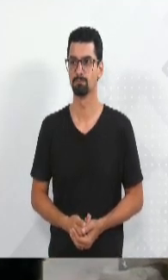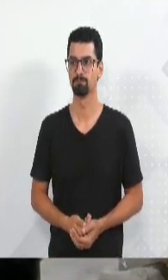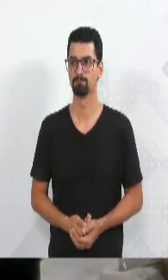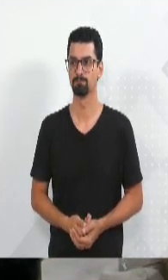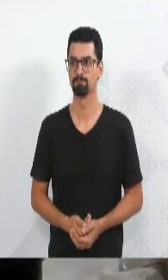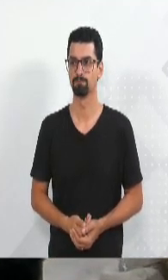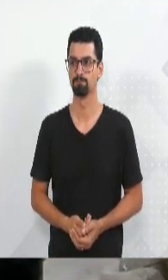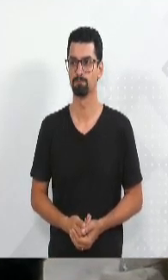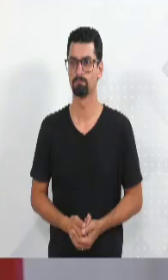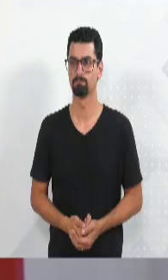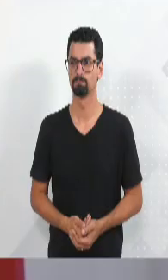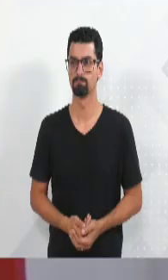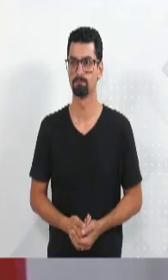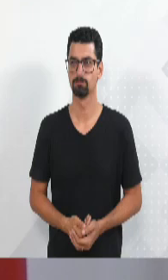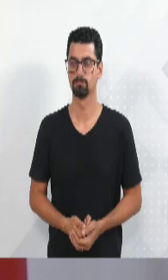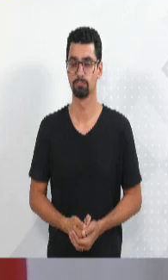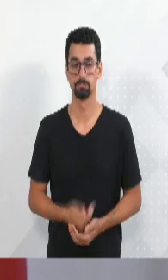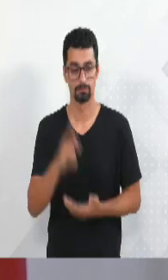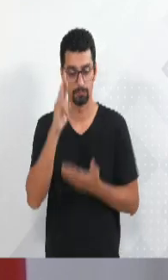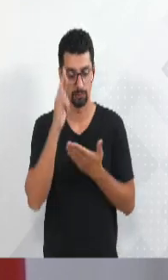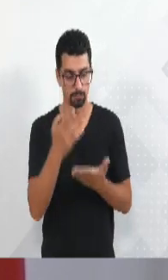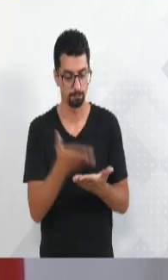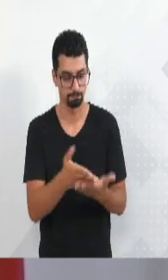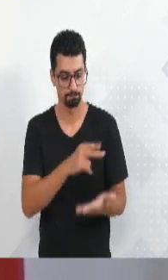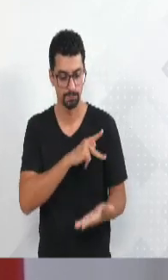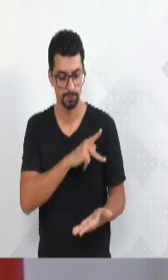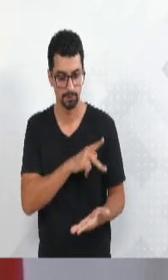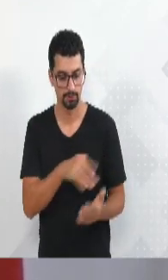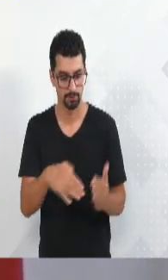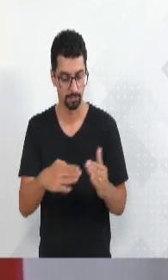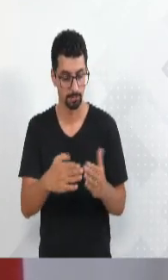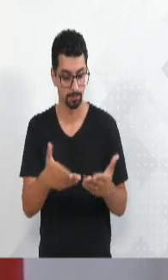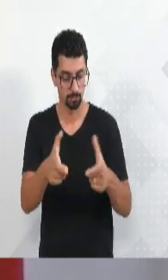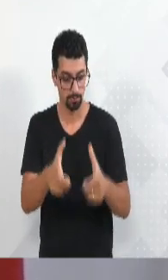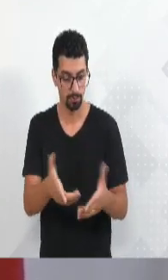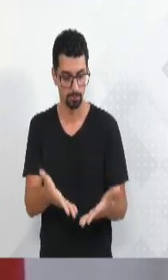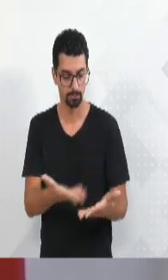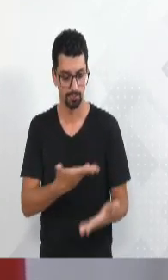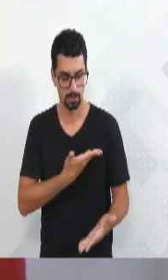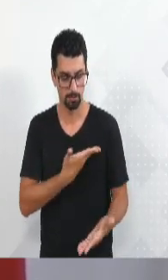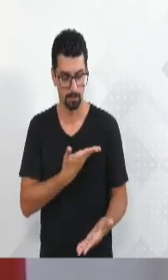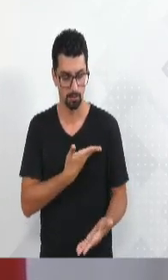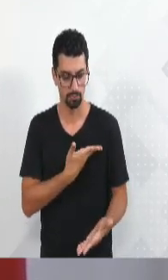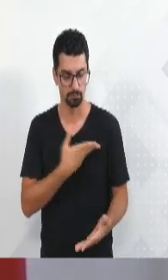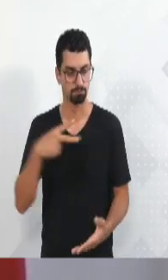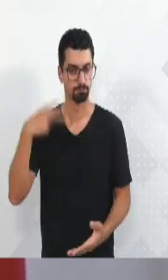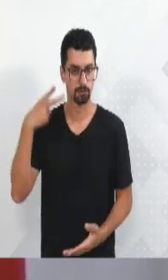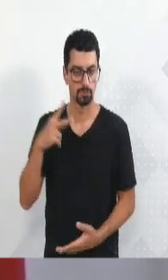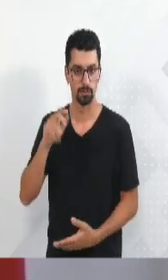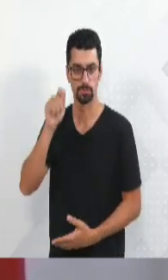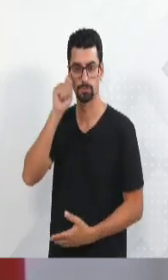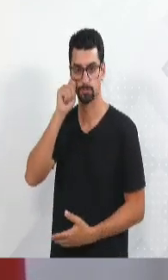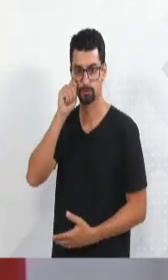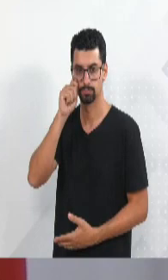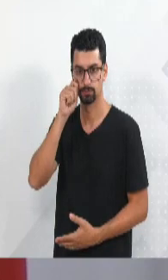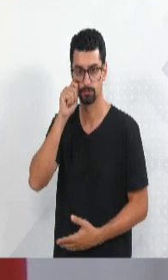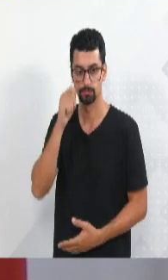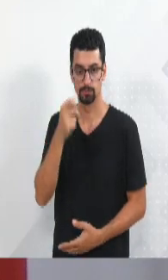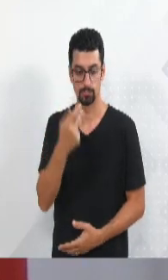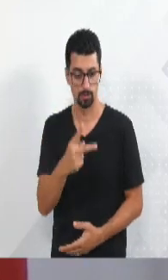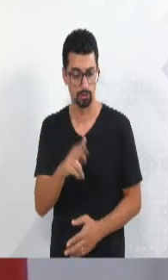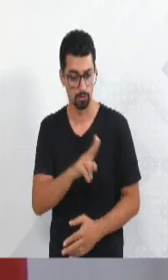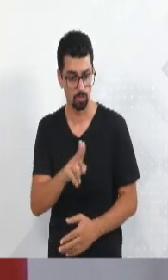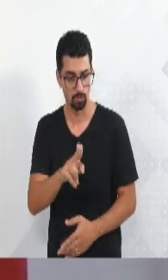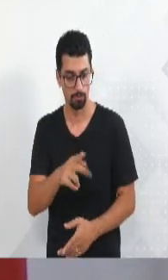senhor presidente dessa casa meu amigo Vereador Almir Vieira em seu nome é cumprimento